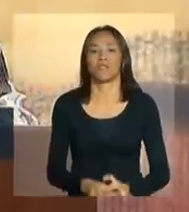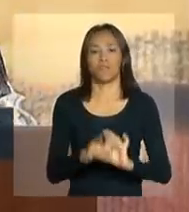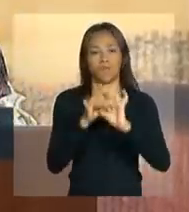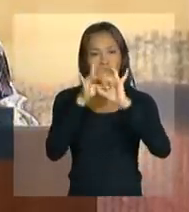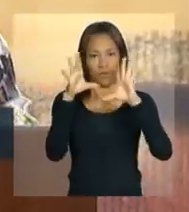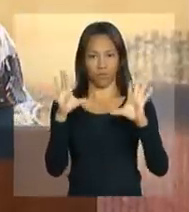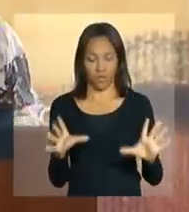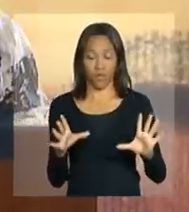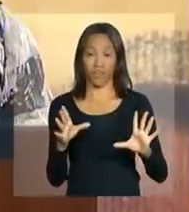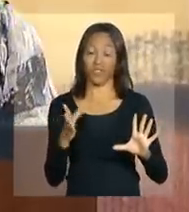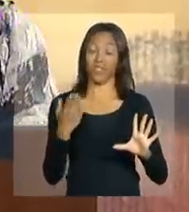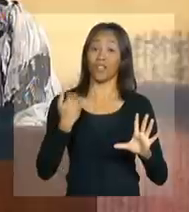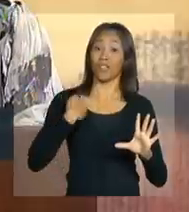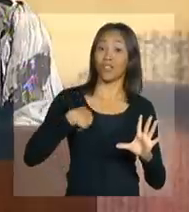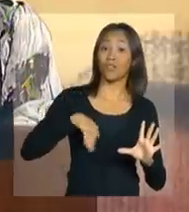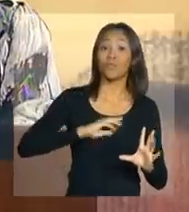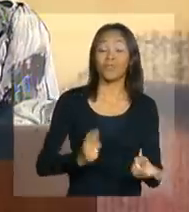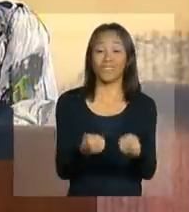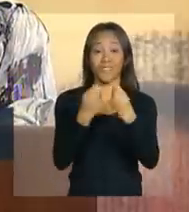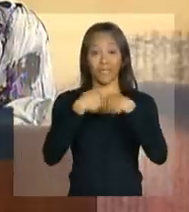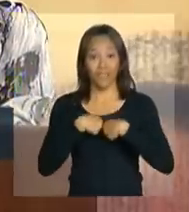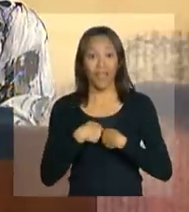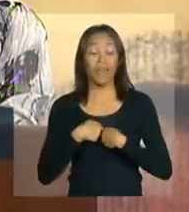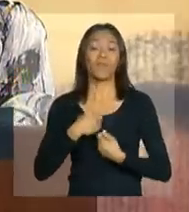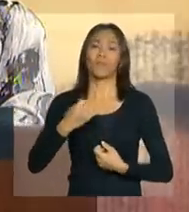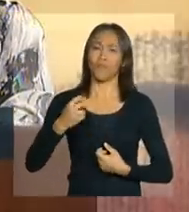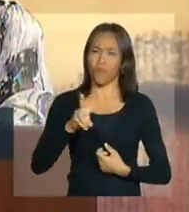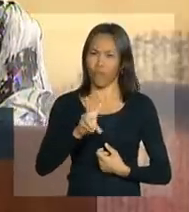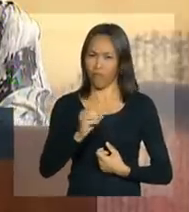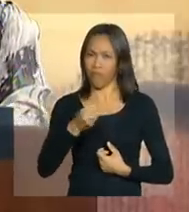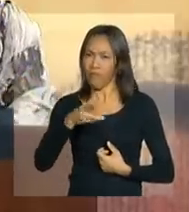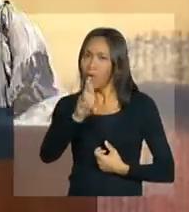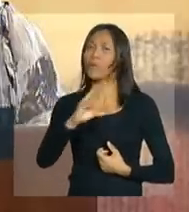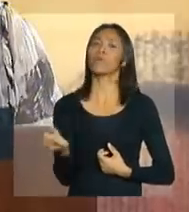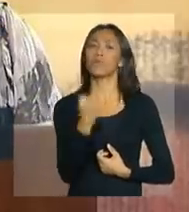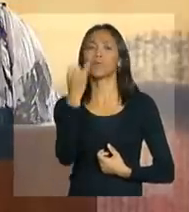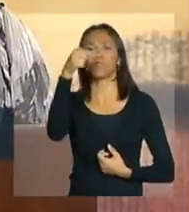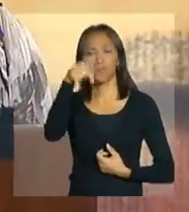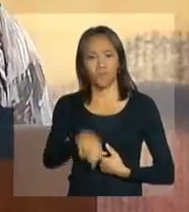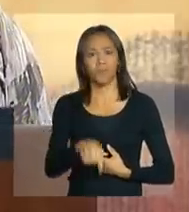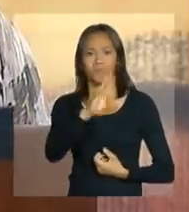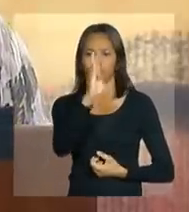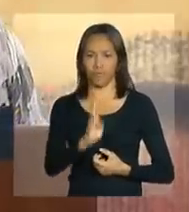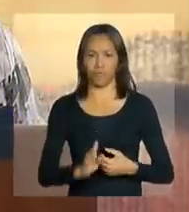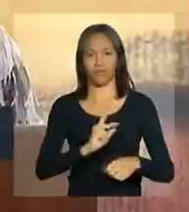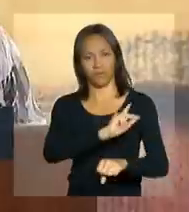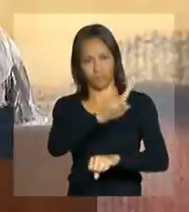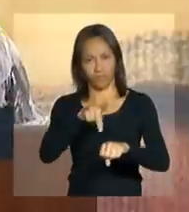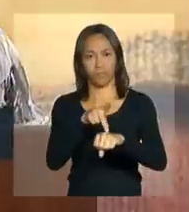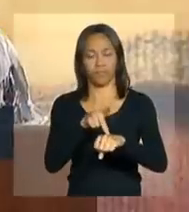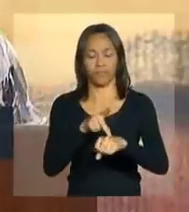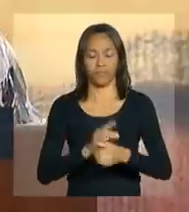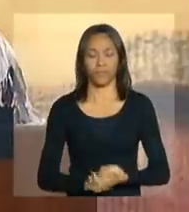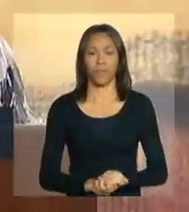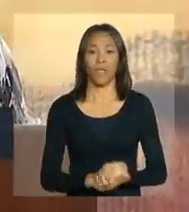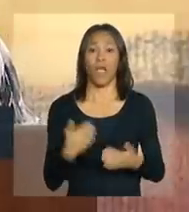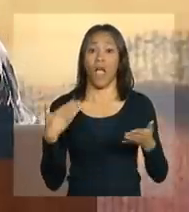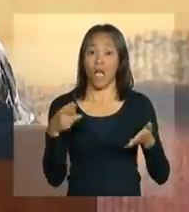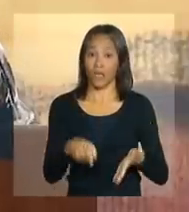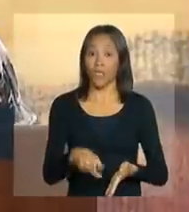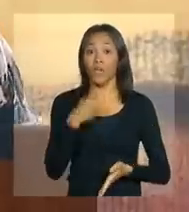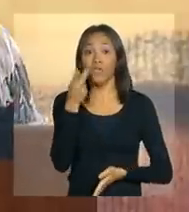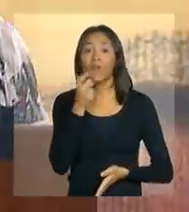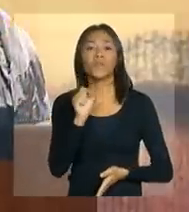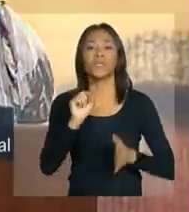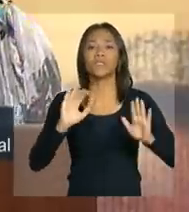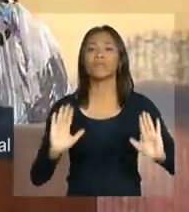enriquece nosso patrimônio cultural como nação eu uso aqui a expressão